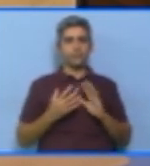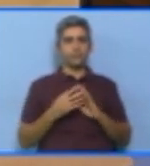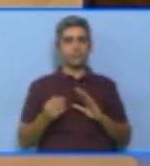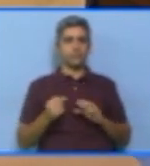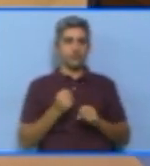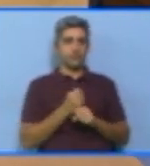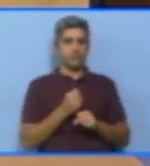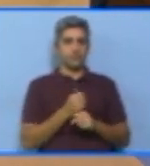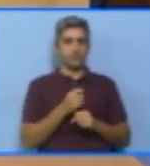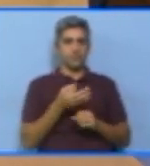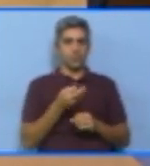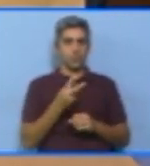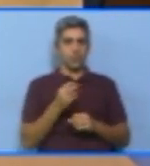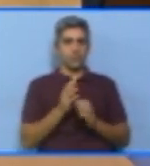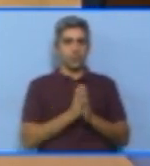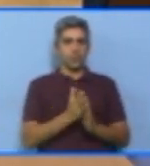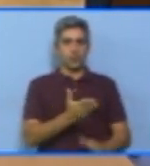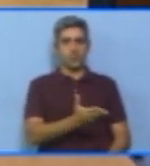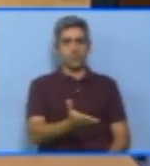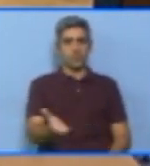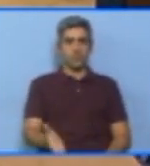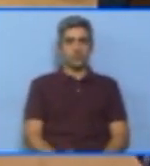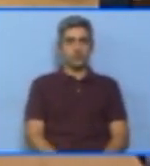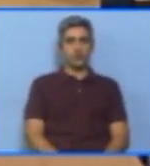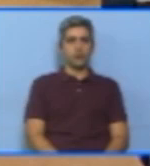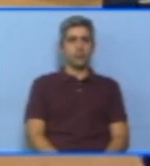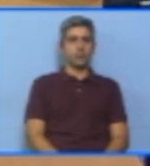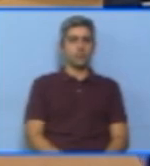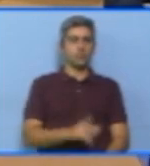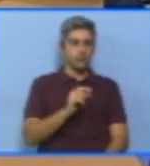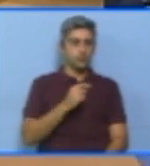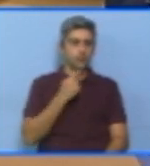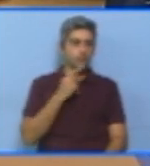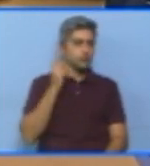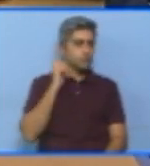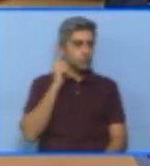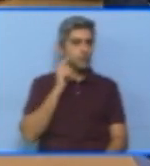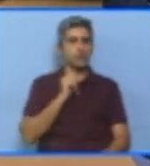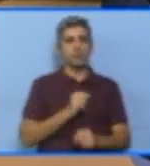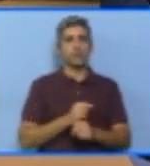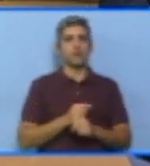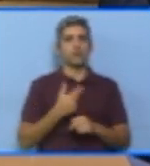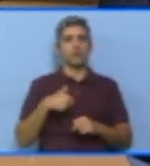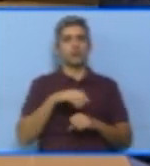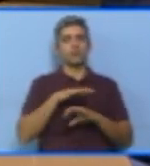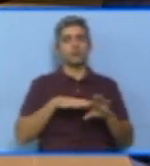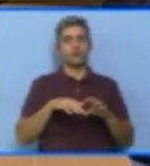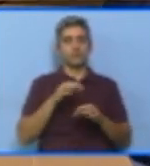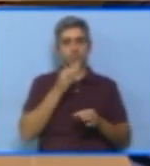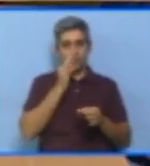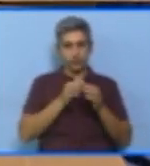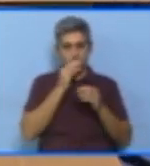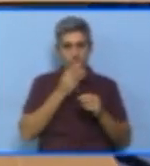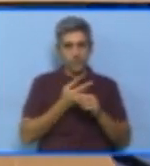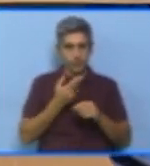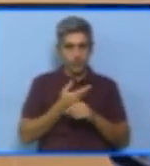dos servidores do povo de Deus, que também é muito importante. O trabalho que fazemos na vinha,